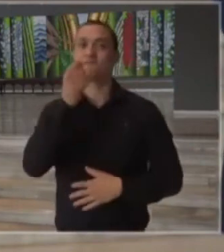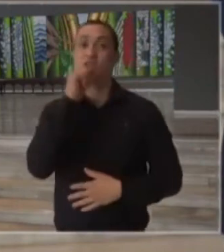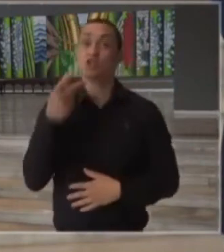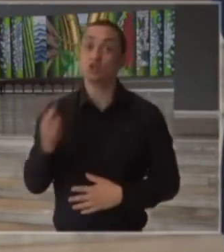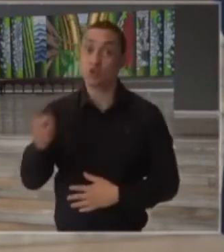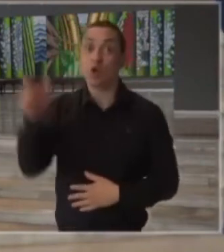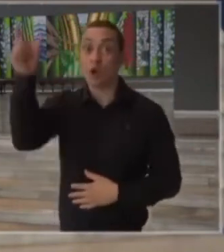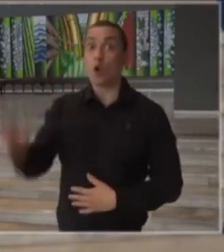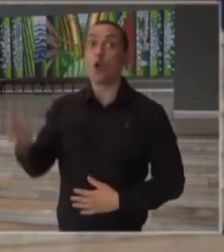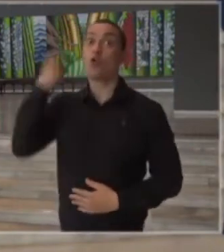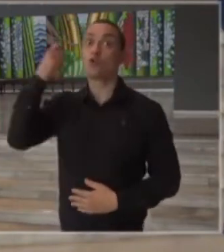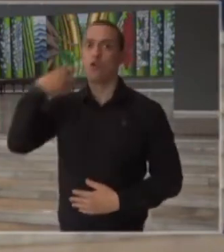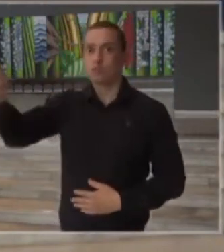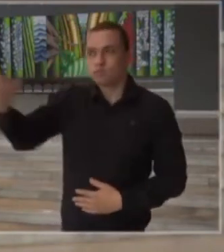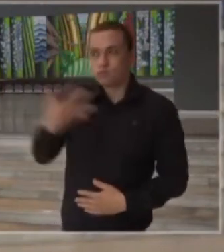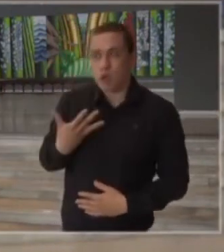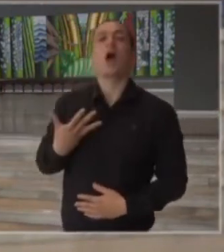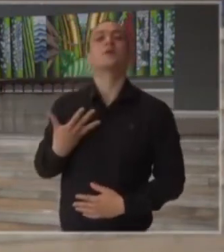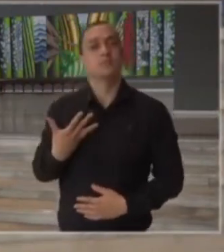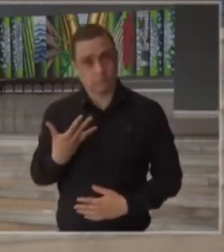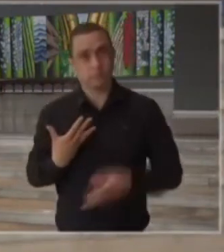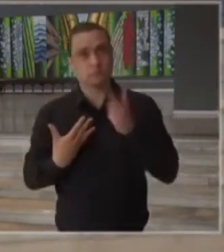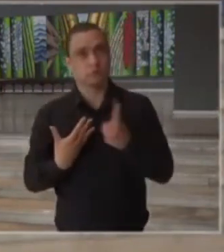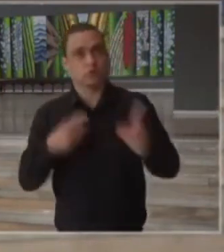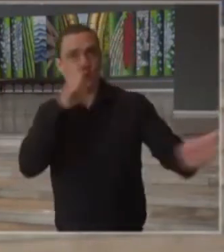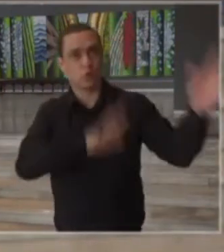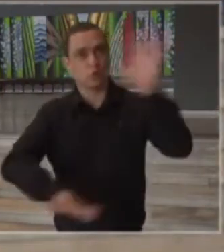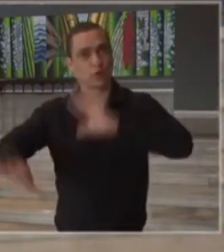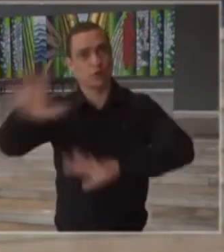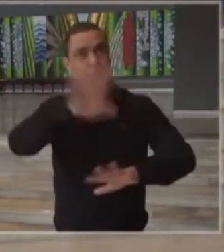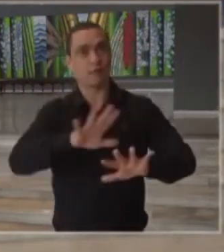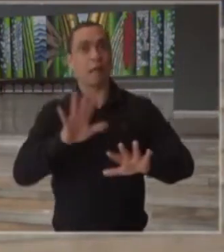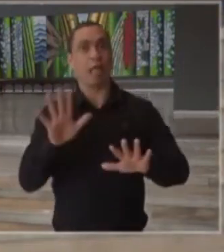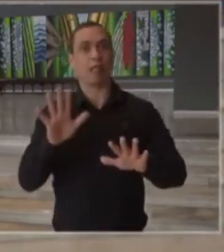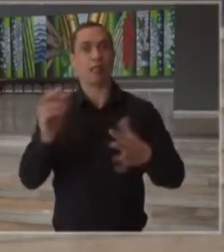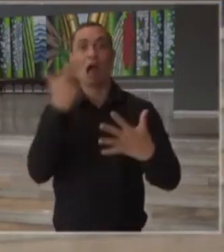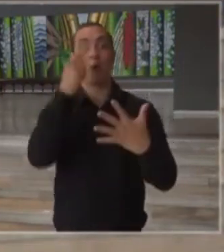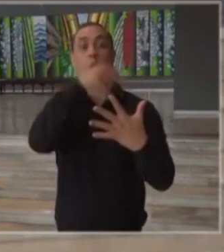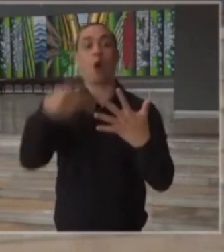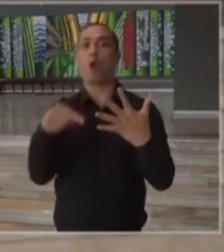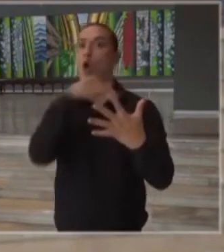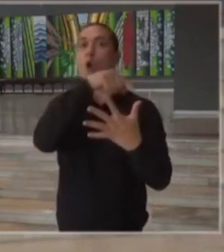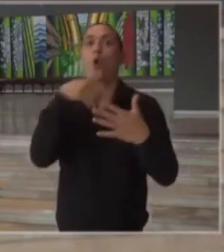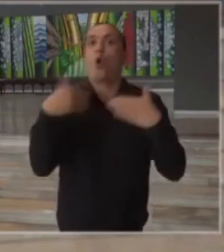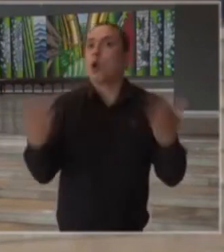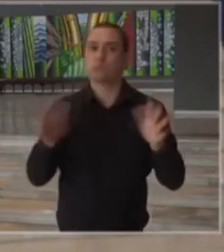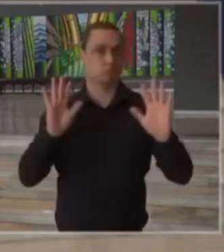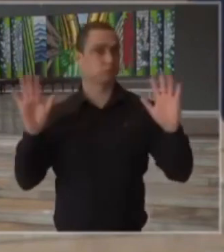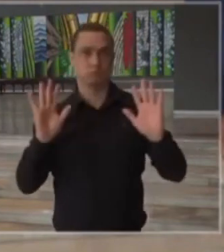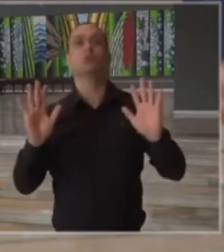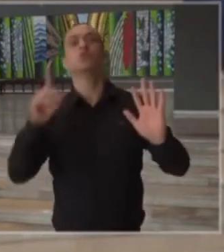governador mencionou, continuar tomando todo o cuidado, independente da fase que nós estamos, até